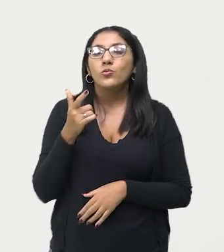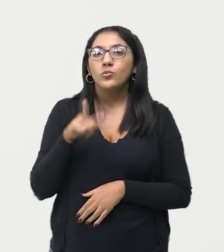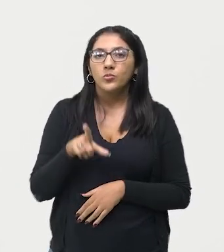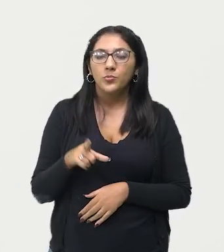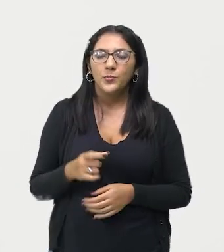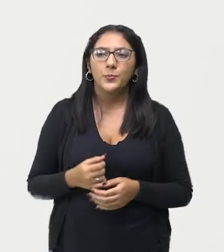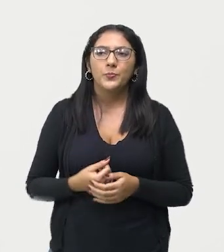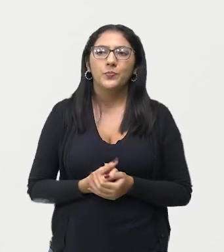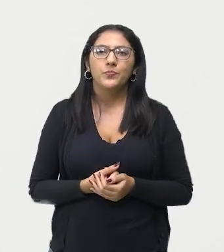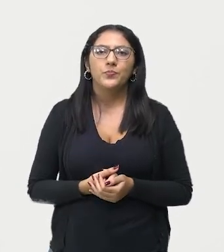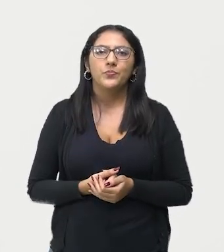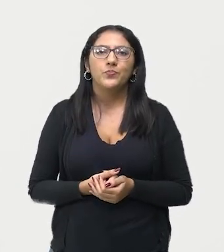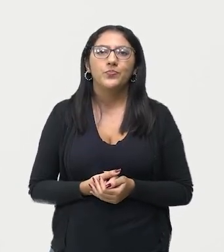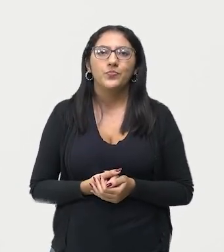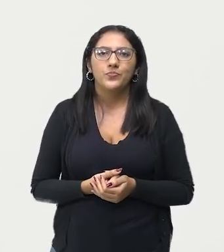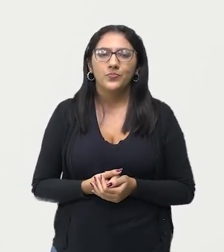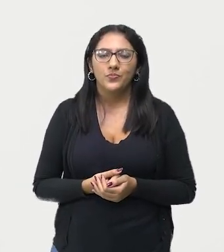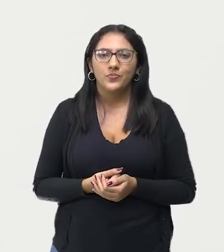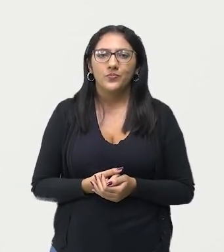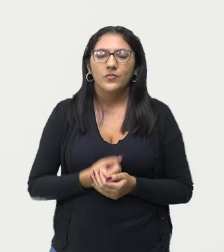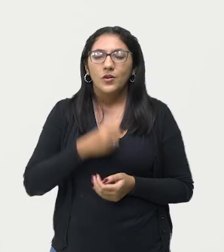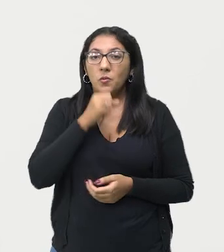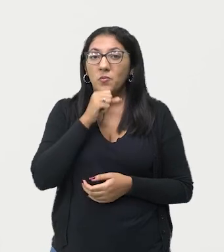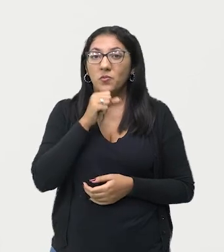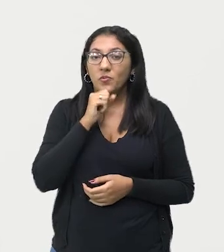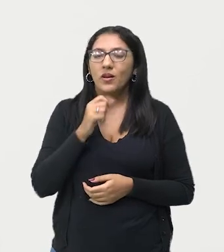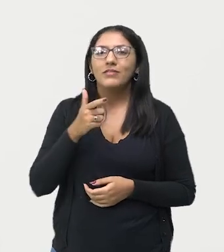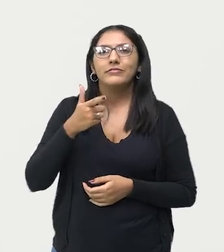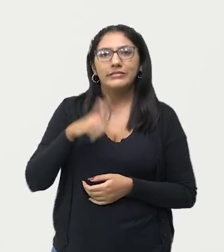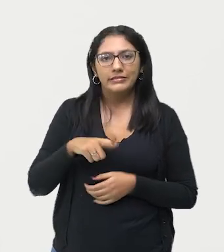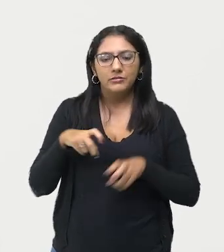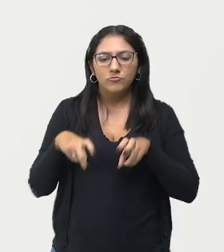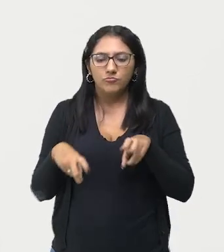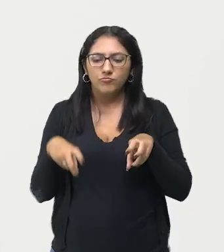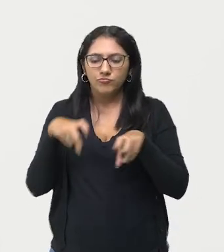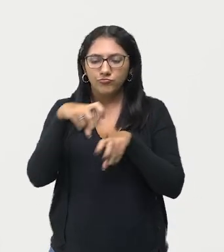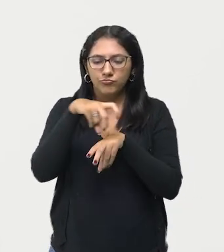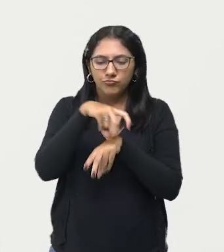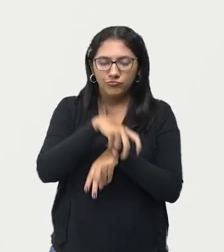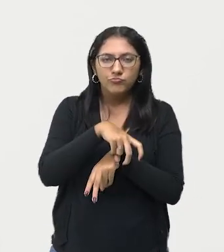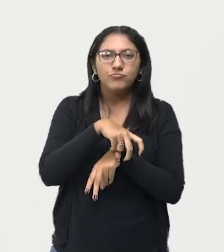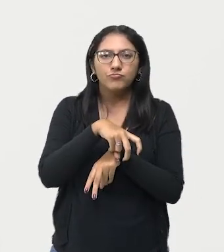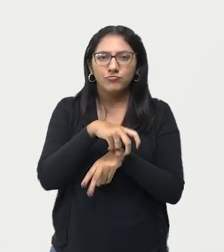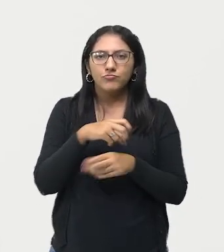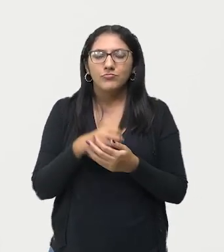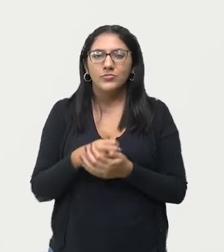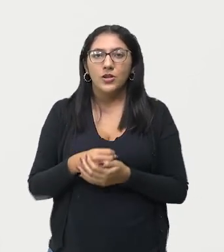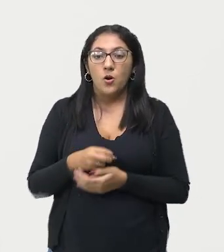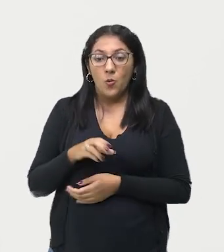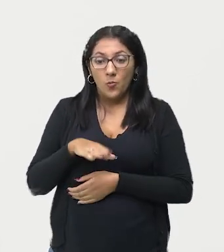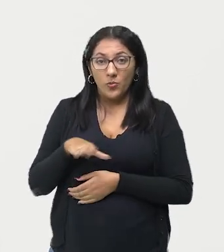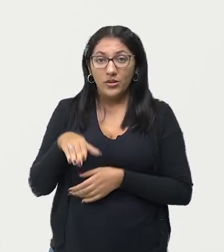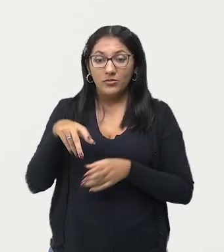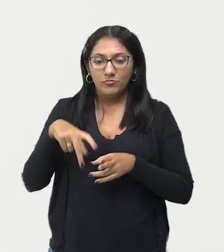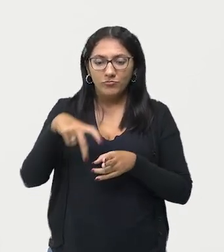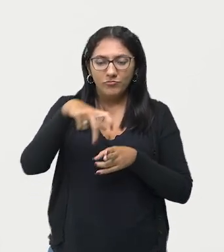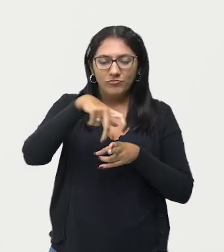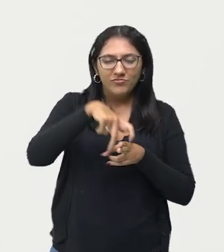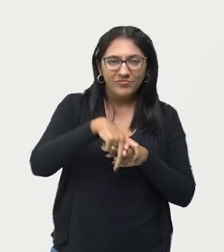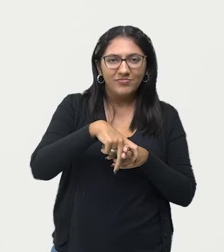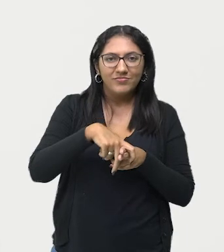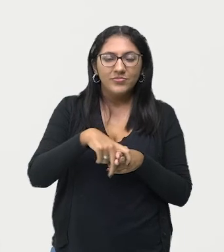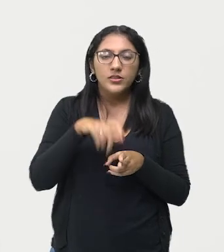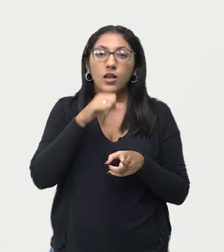É que então o velho e o menino trocam de posições, né? O menino vai seguir montado no burro e o velho